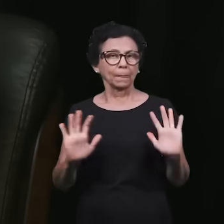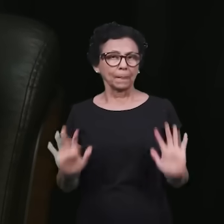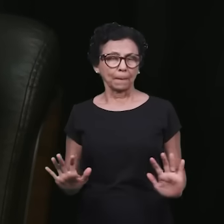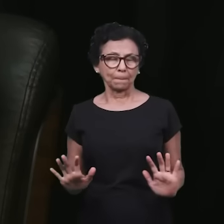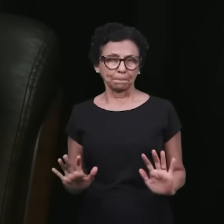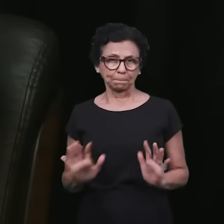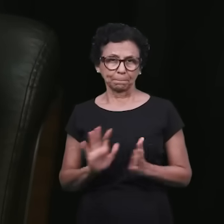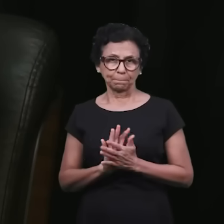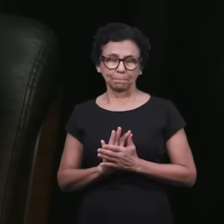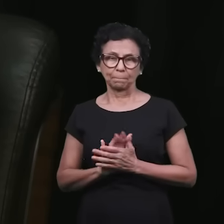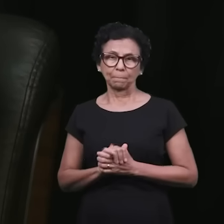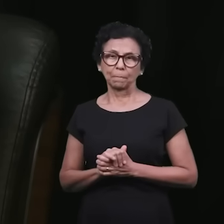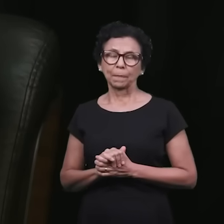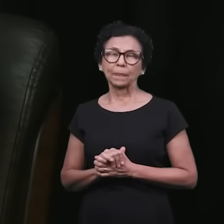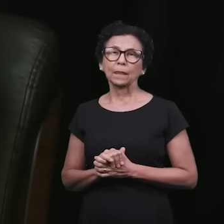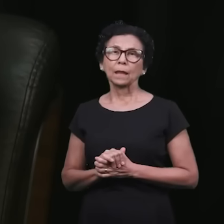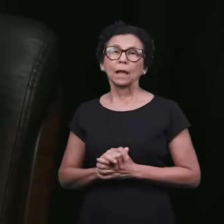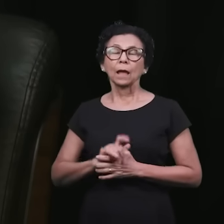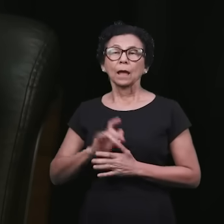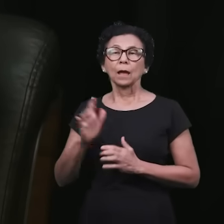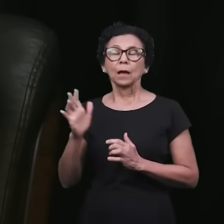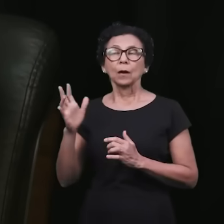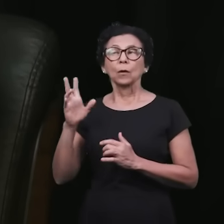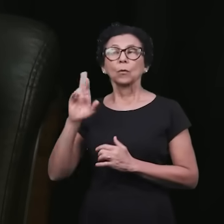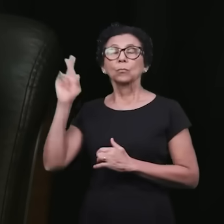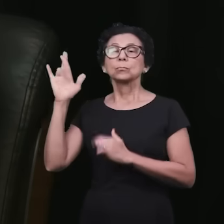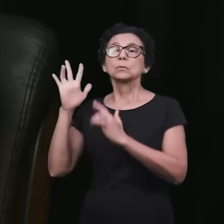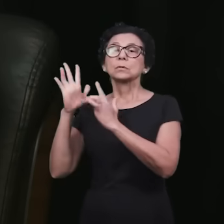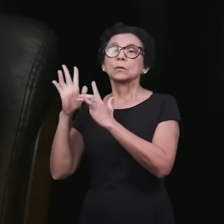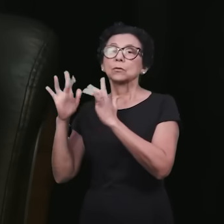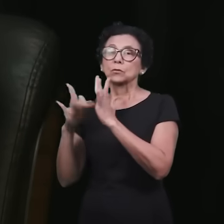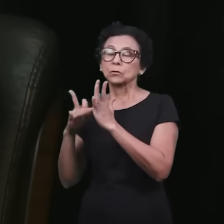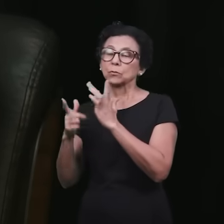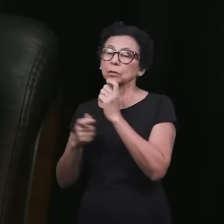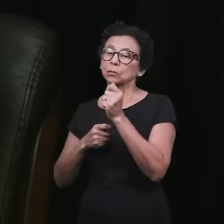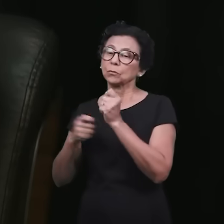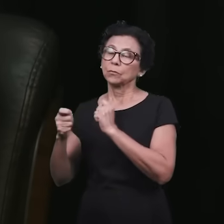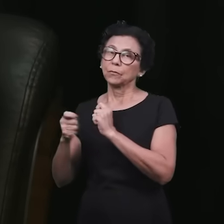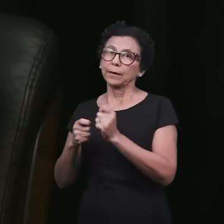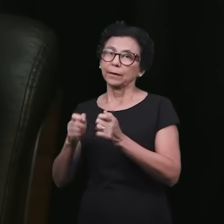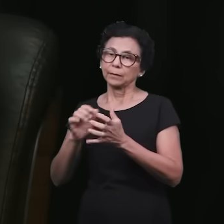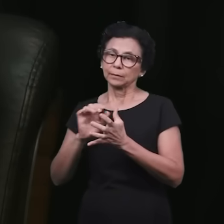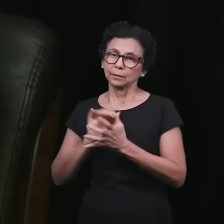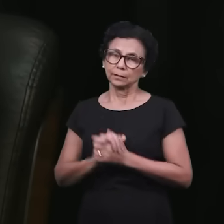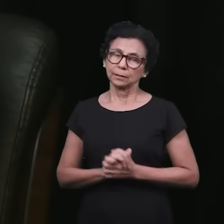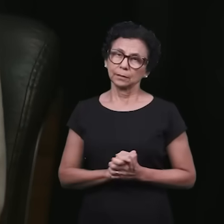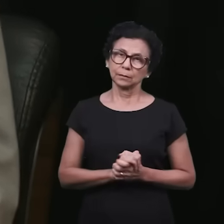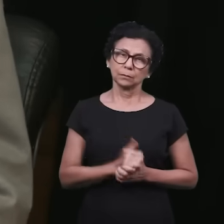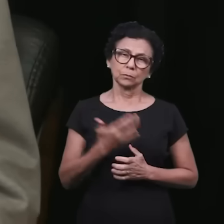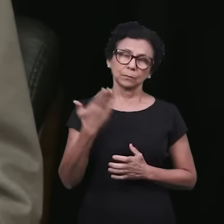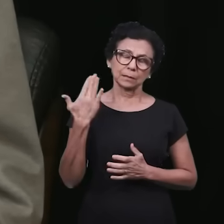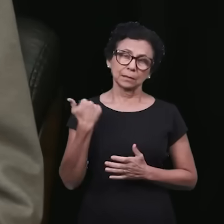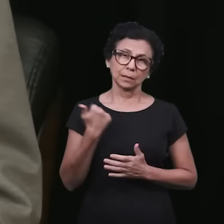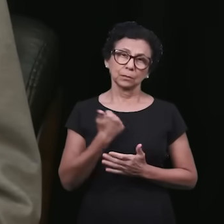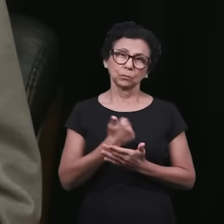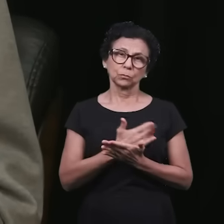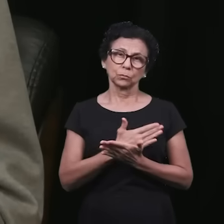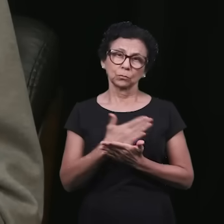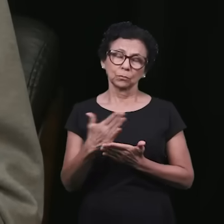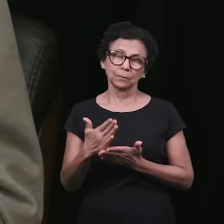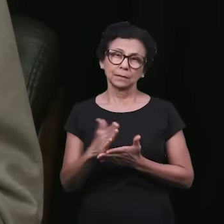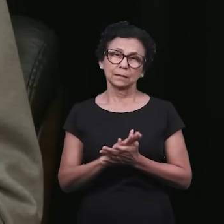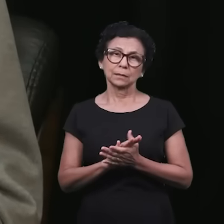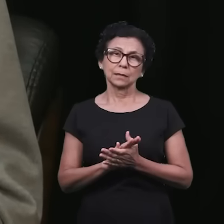palavra? Quando foram levantados os primeiros diáconos, que eles sirvam à mesa e nós perseveraremos